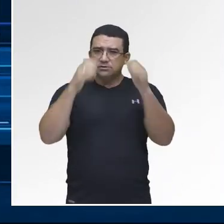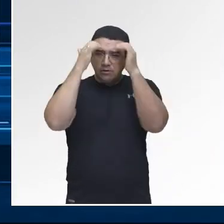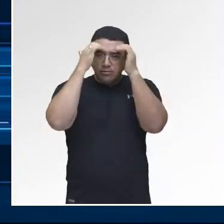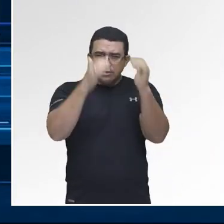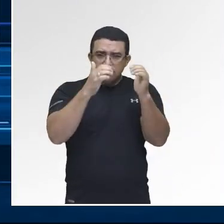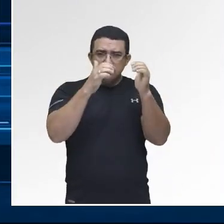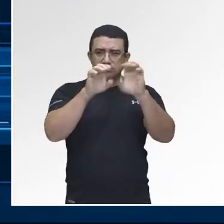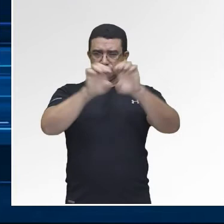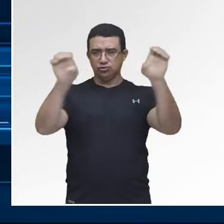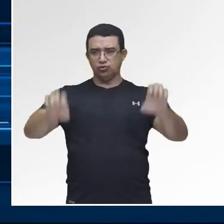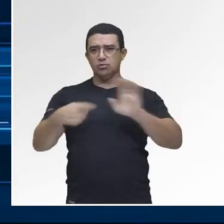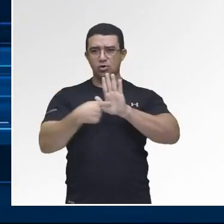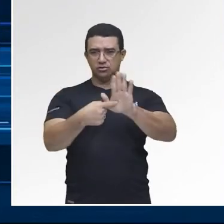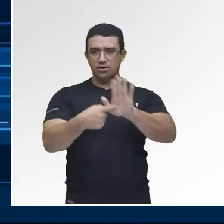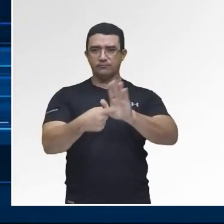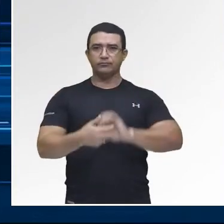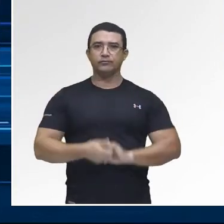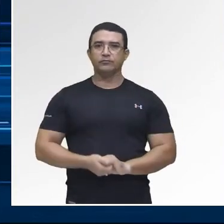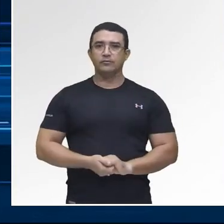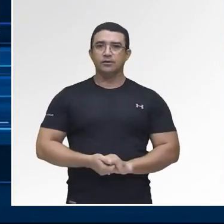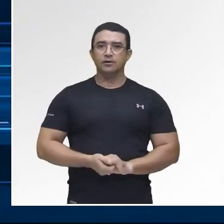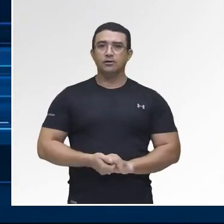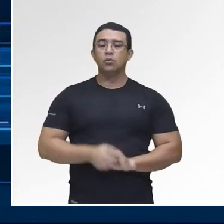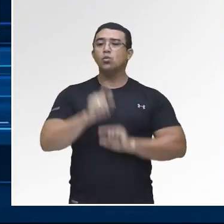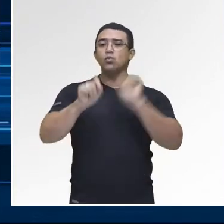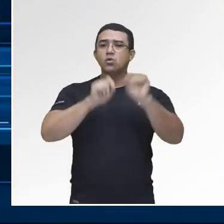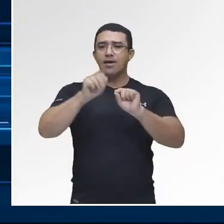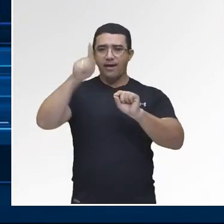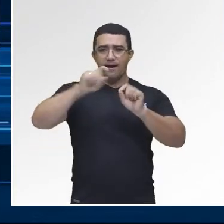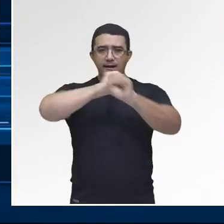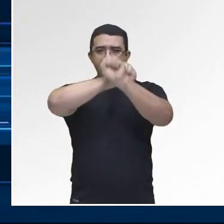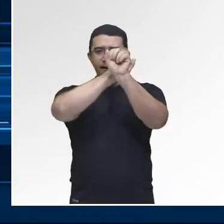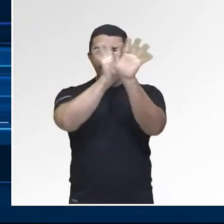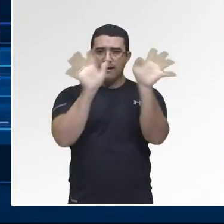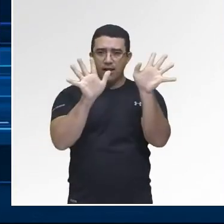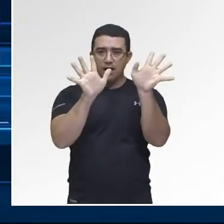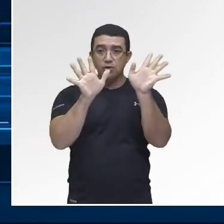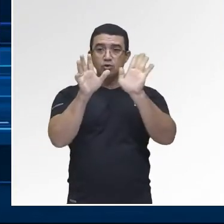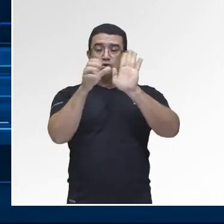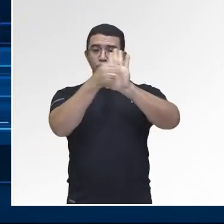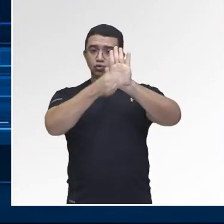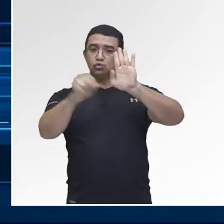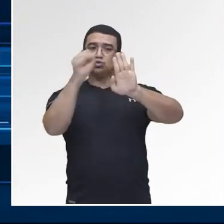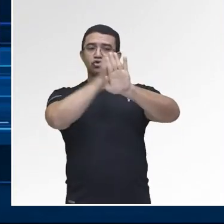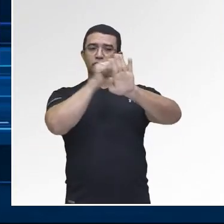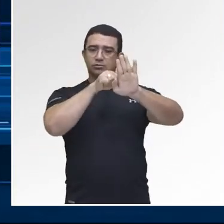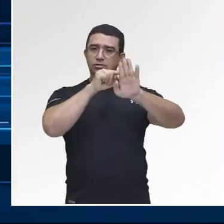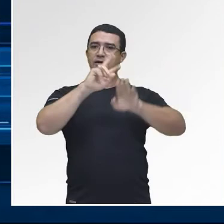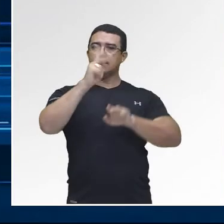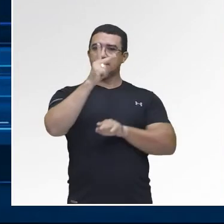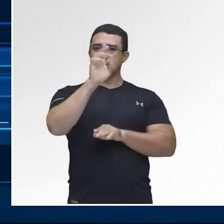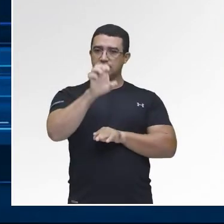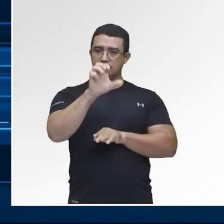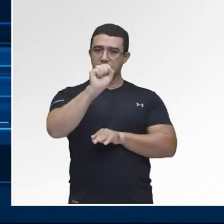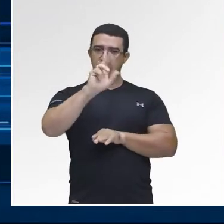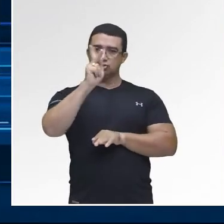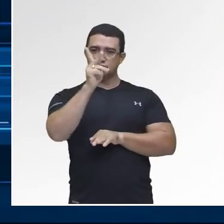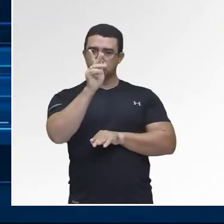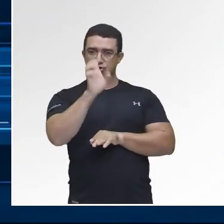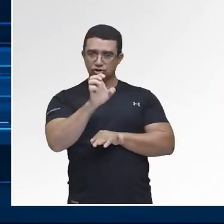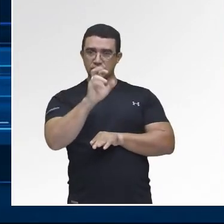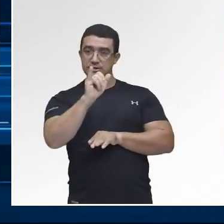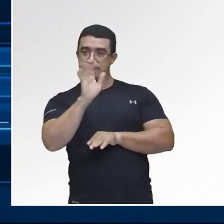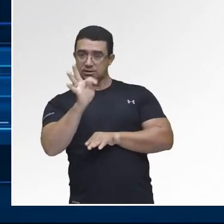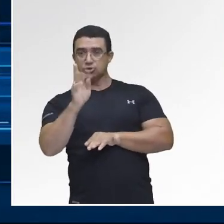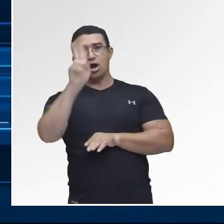fato, mostrar, tá? Então, gente, o que fica claro? Quando o sujeito for he, she, it, ou o equivalente, eu devo utilizar